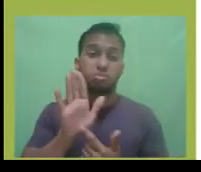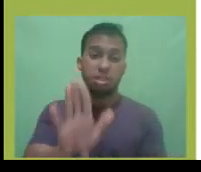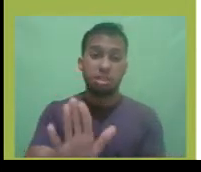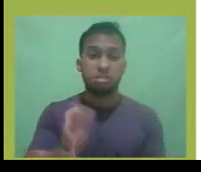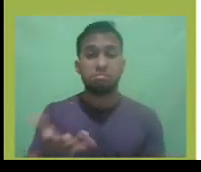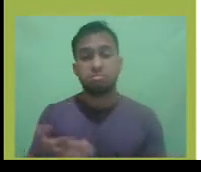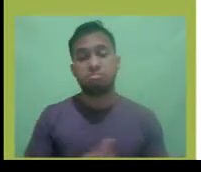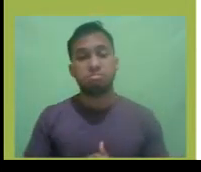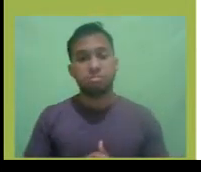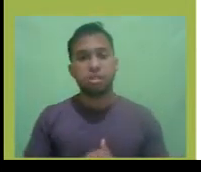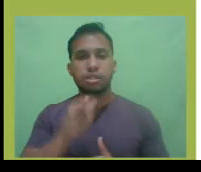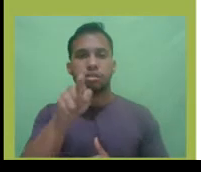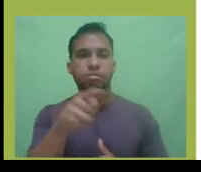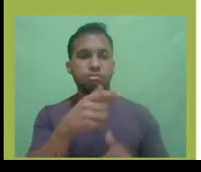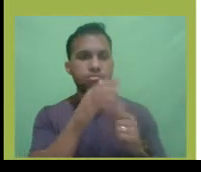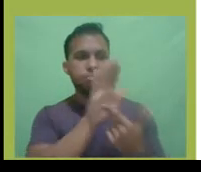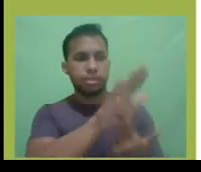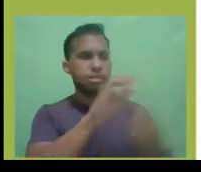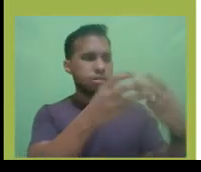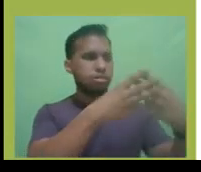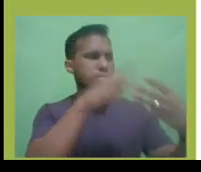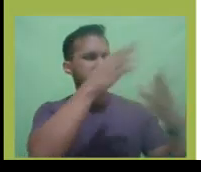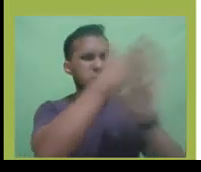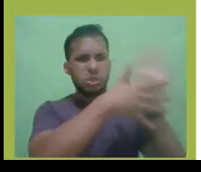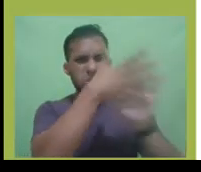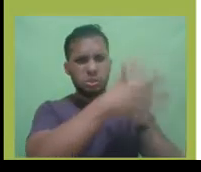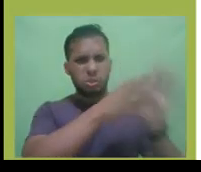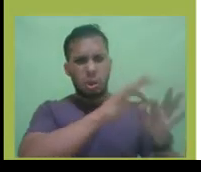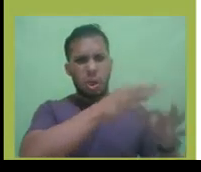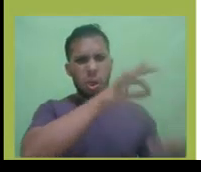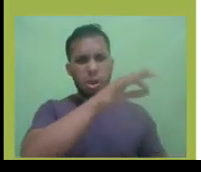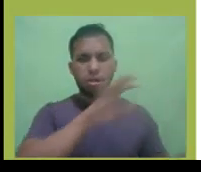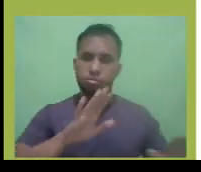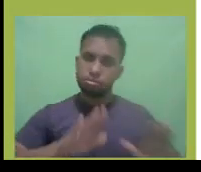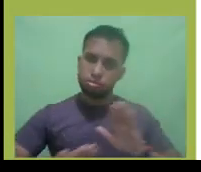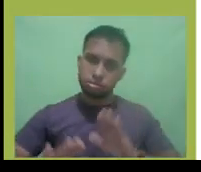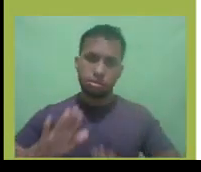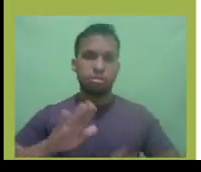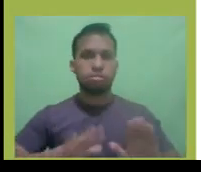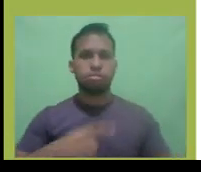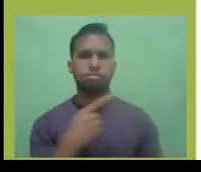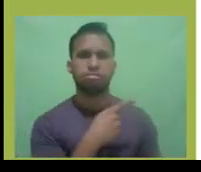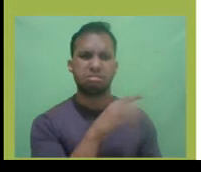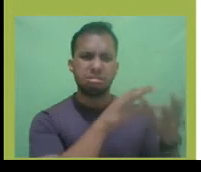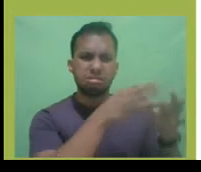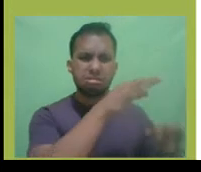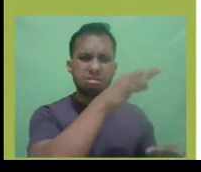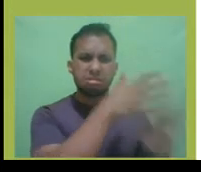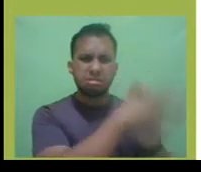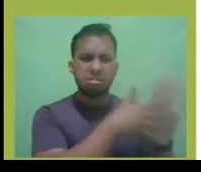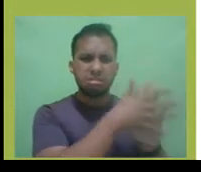apresentar é com muito texto, é melhor tomar cuidado com o PowerPoint, porque carregar slides com muito textos